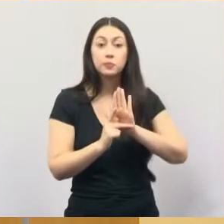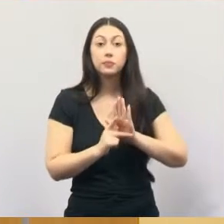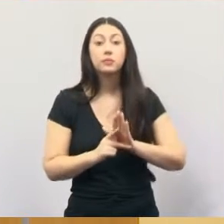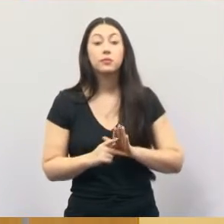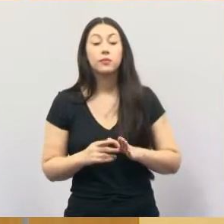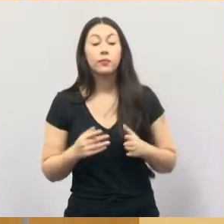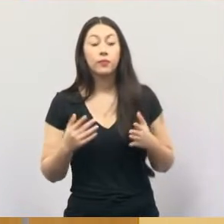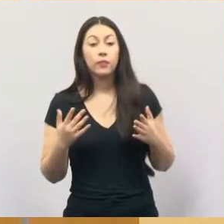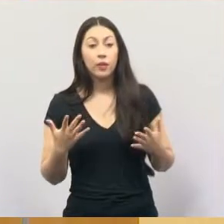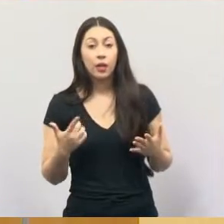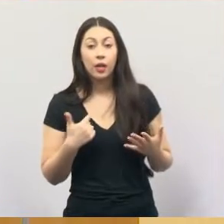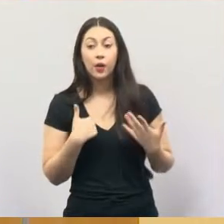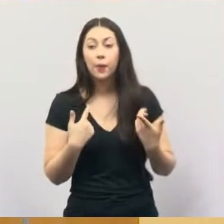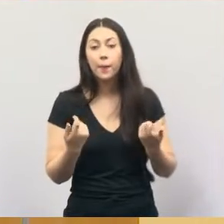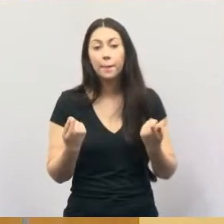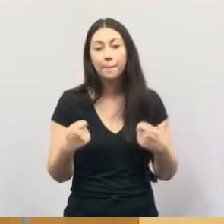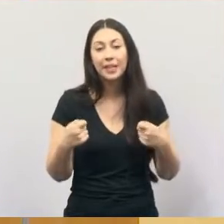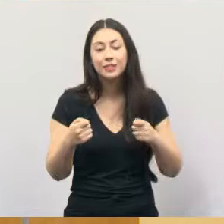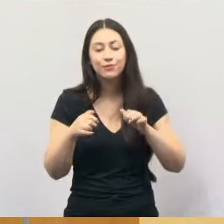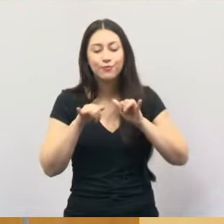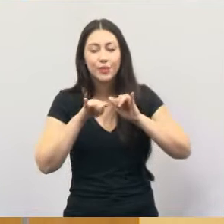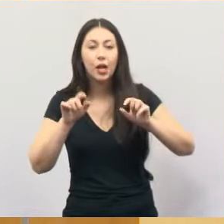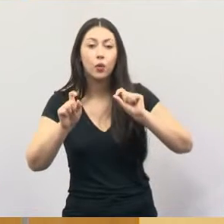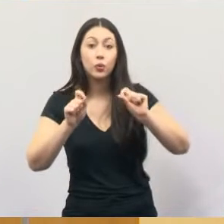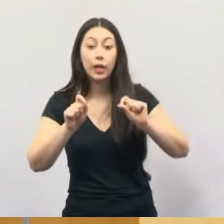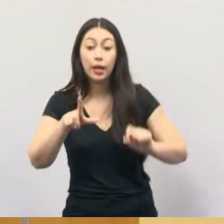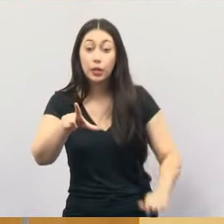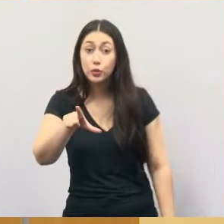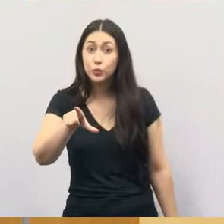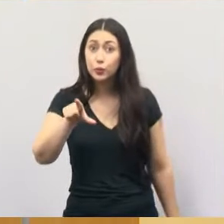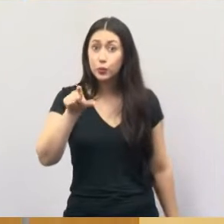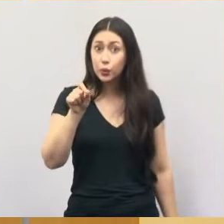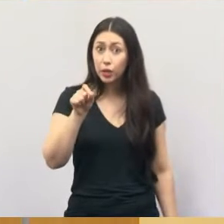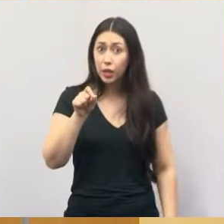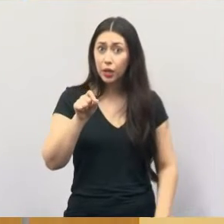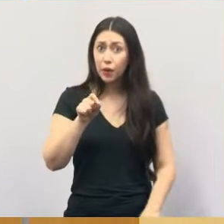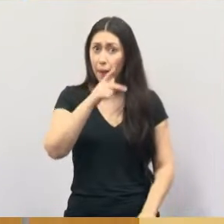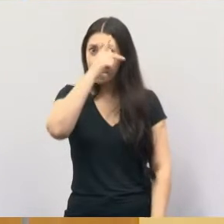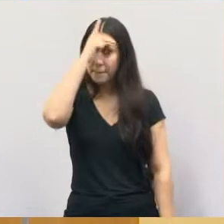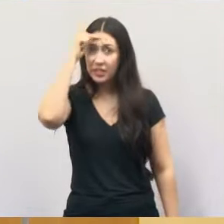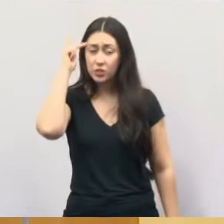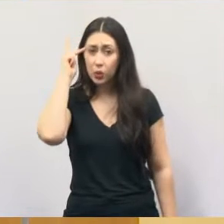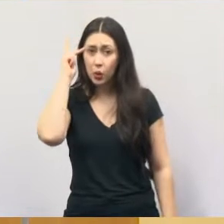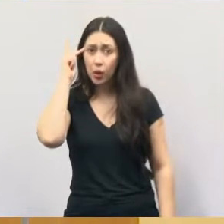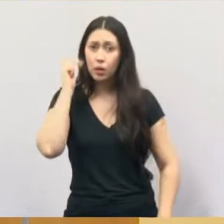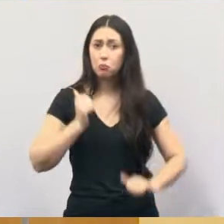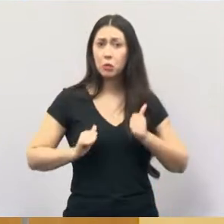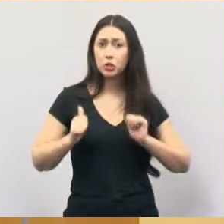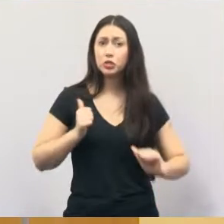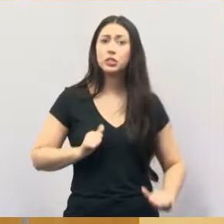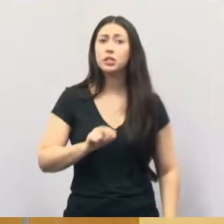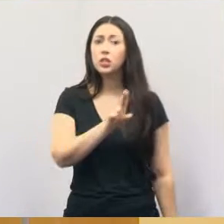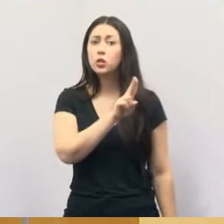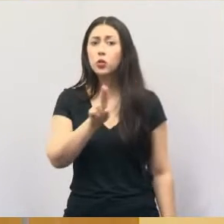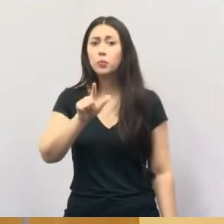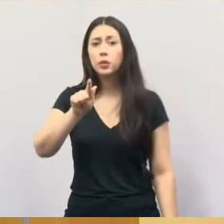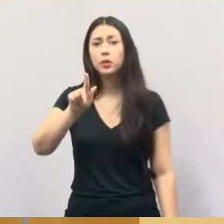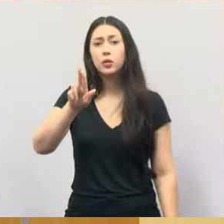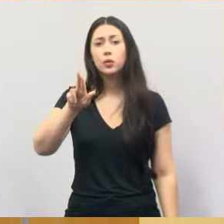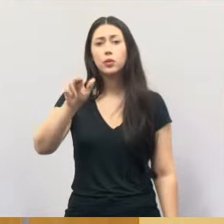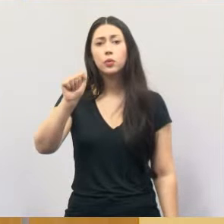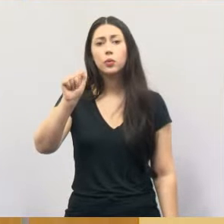nada mais poderia coroar esse projeto como escolher, né, um grande artista local, Guaraná Ramos, que teve